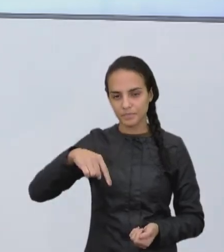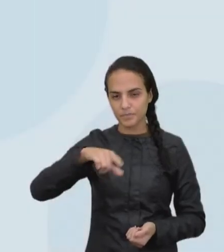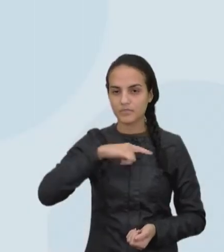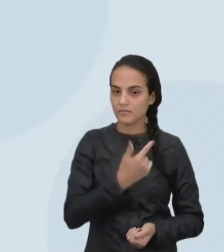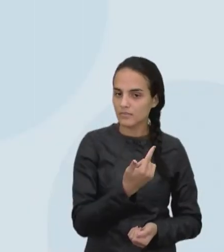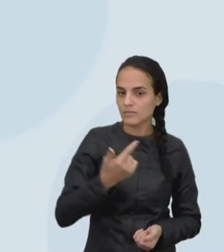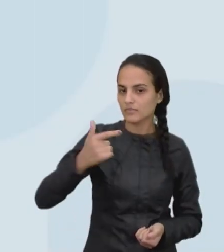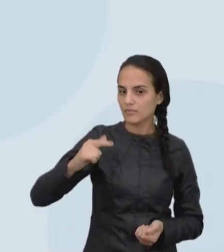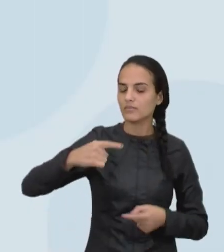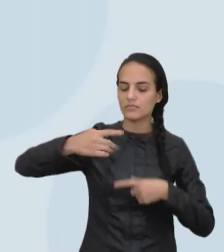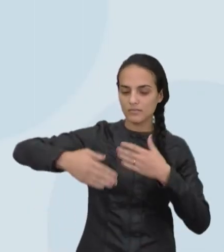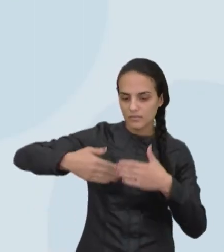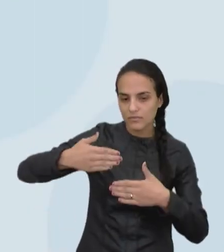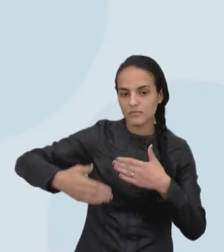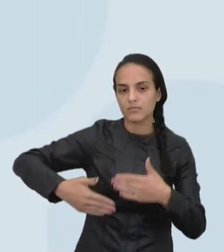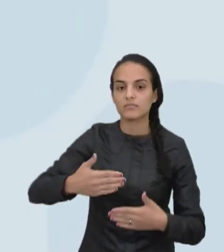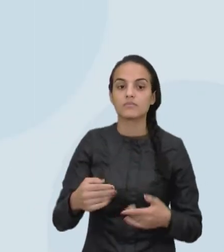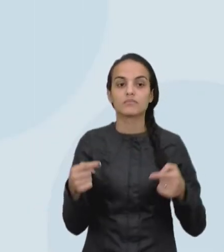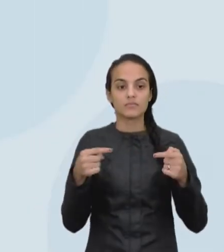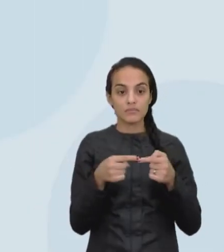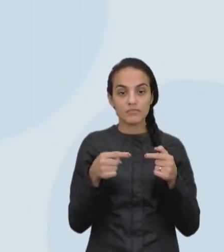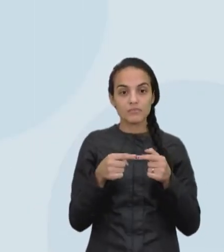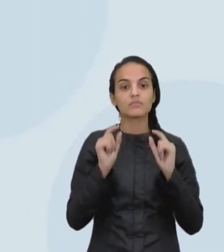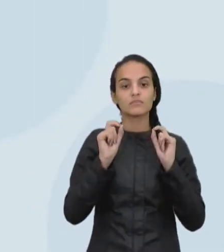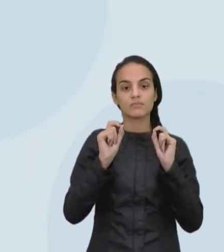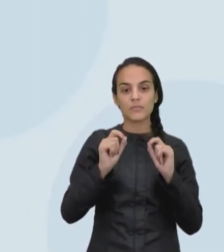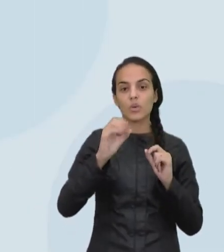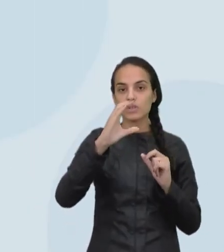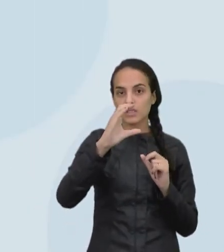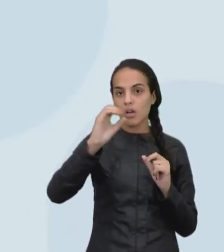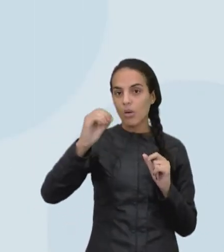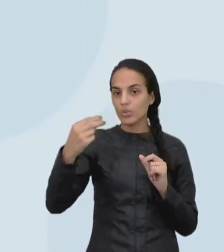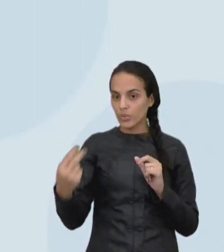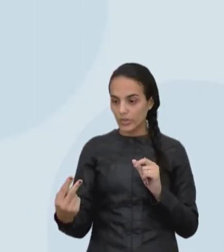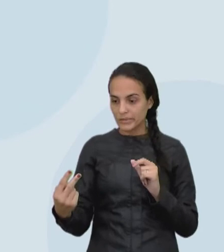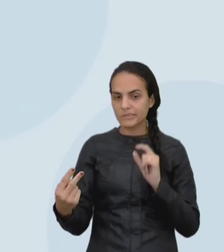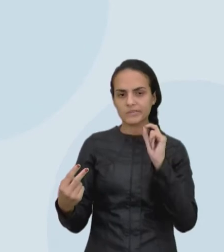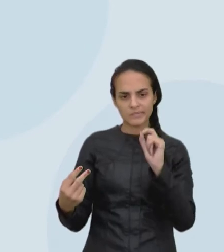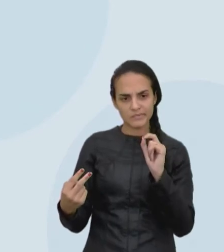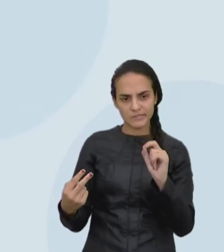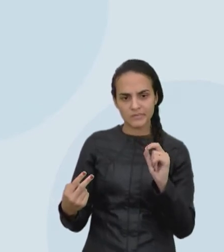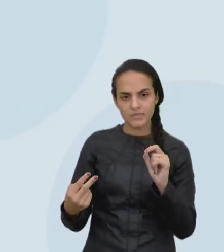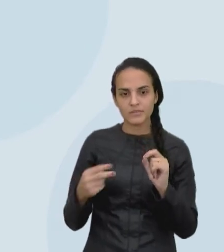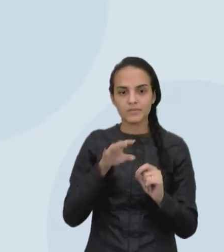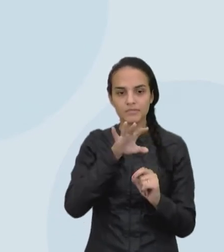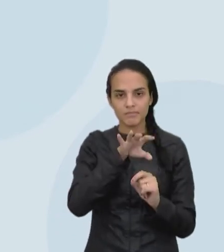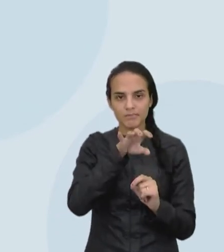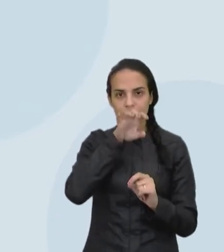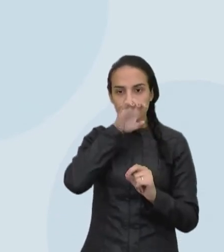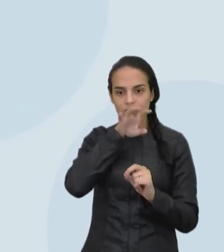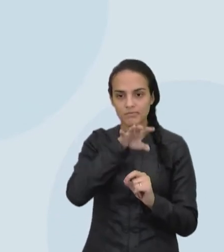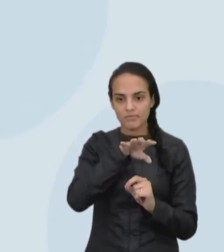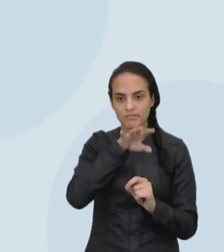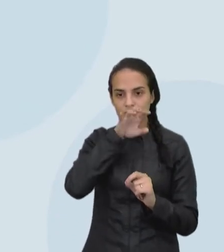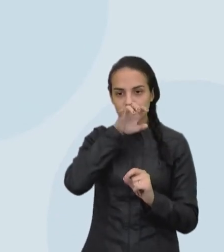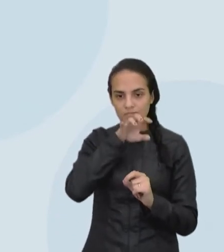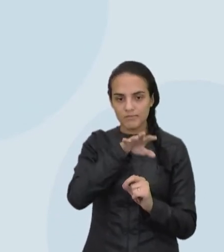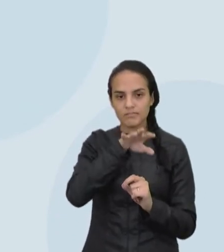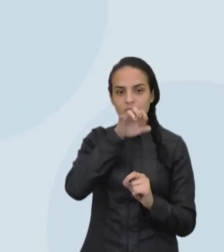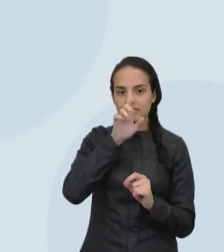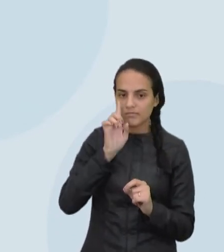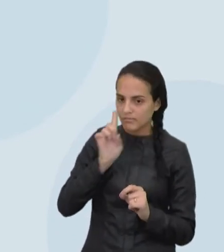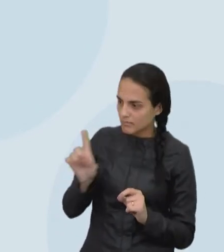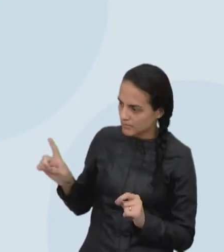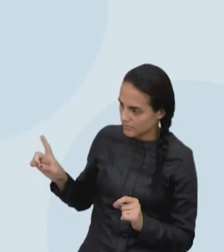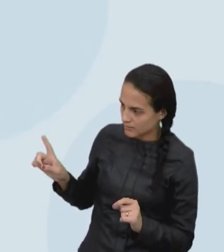outros processos que envolvem o carbono aí, ó. Tem um processo chamado de respiração celular. O que a